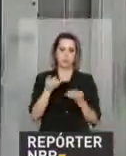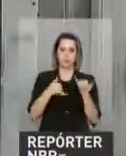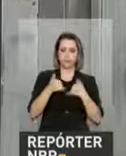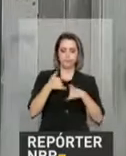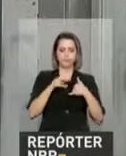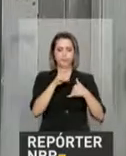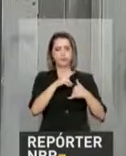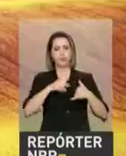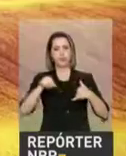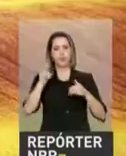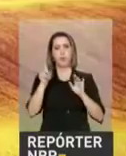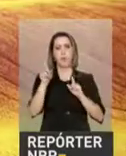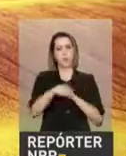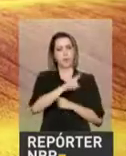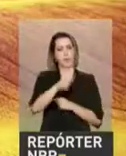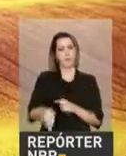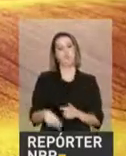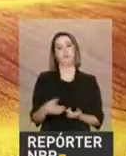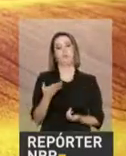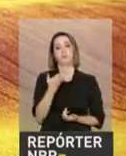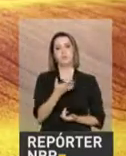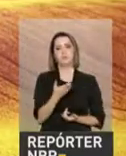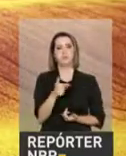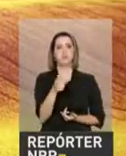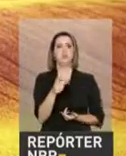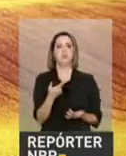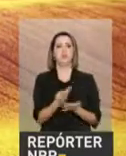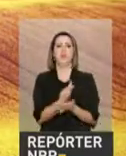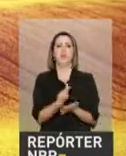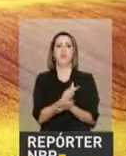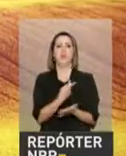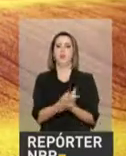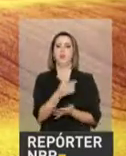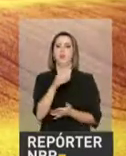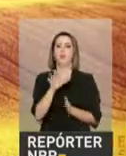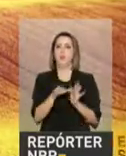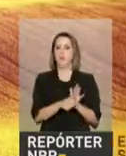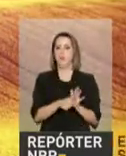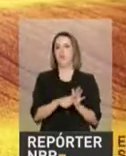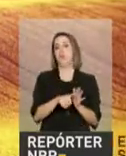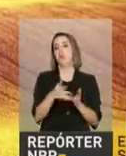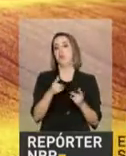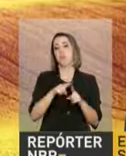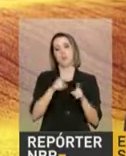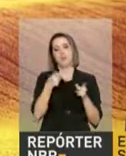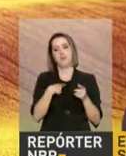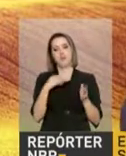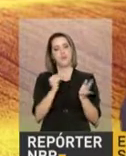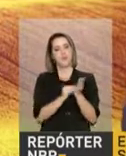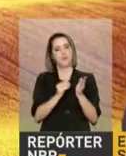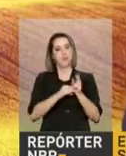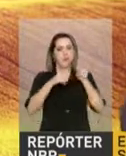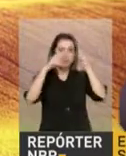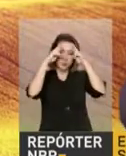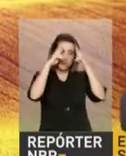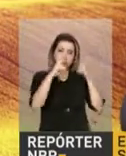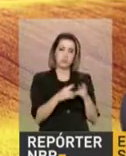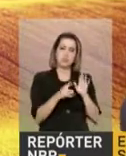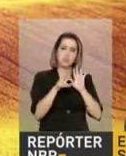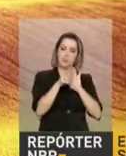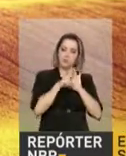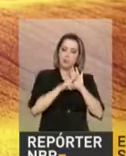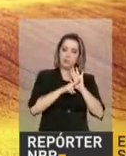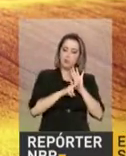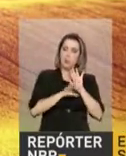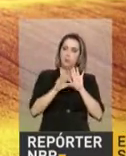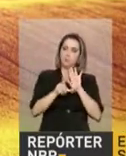conservantes proibidos. Não necessariamente quer dizer fraude, mas a não observância de algumas questões técnicas, como, por